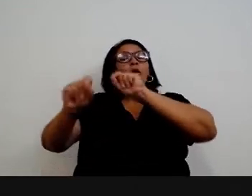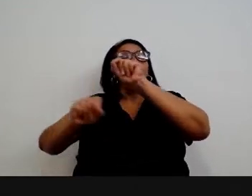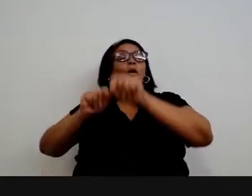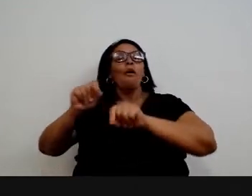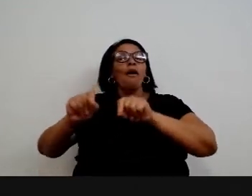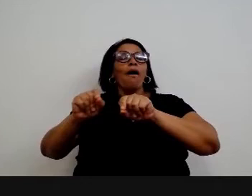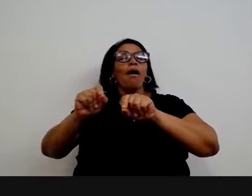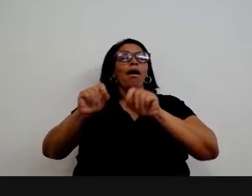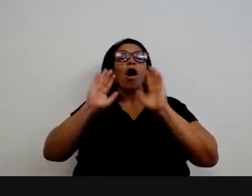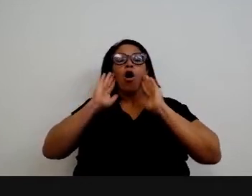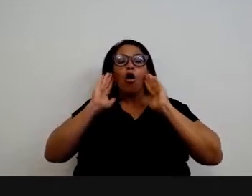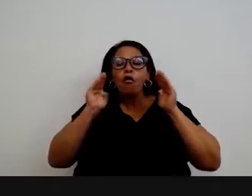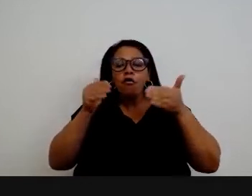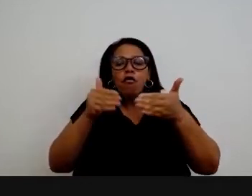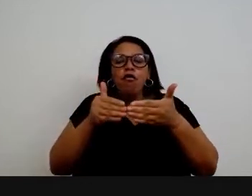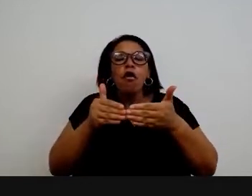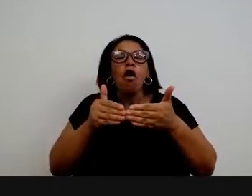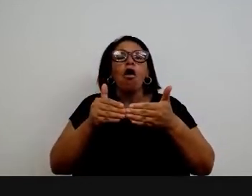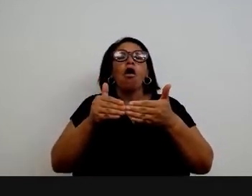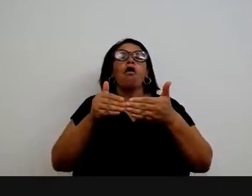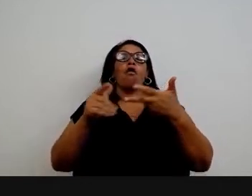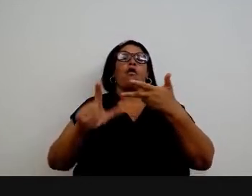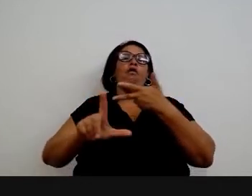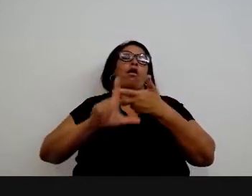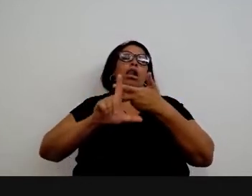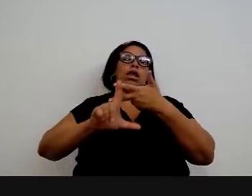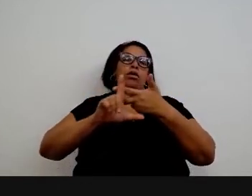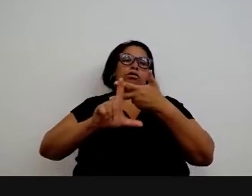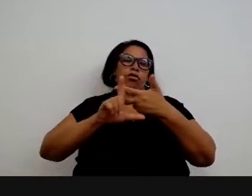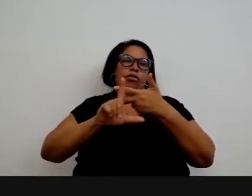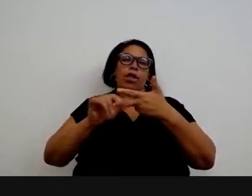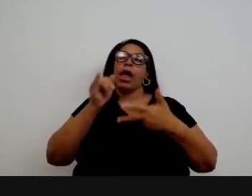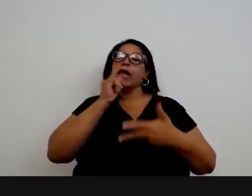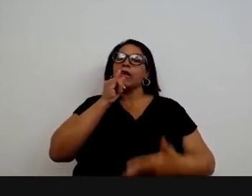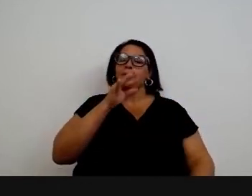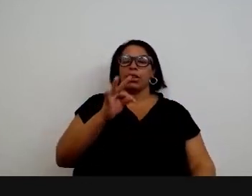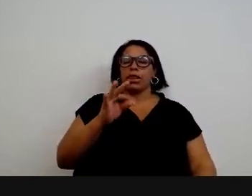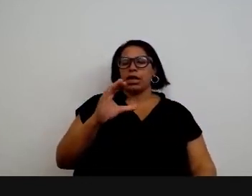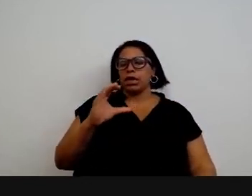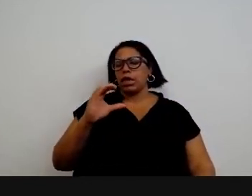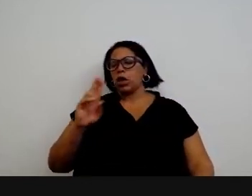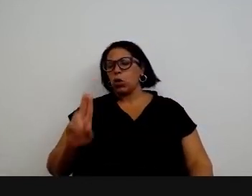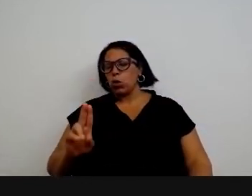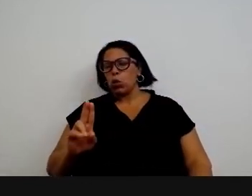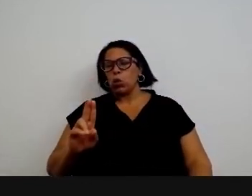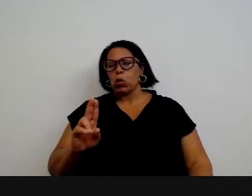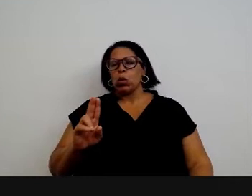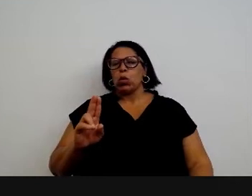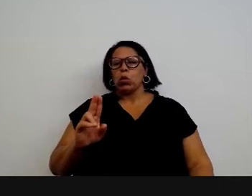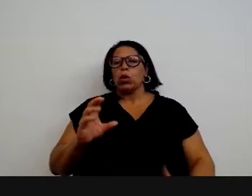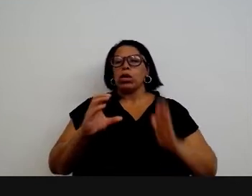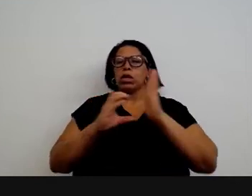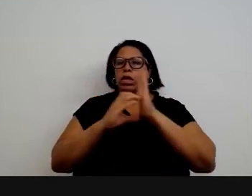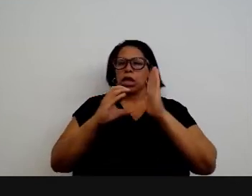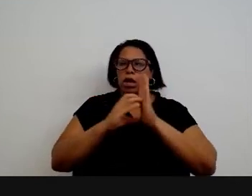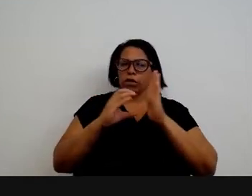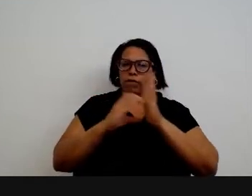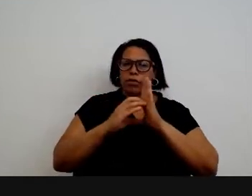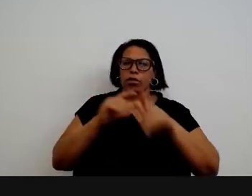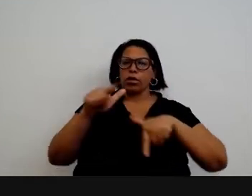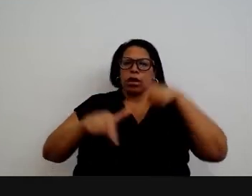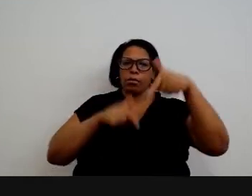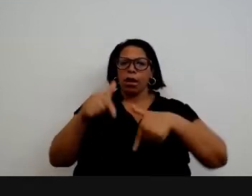diz respeito àquilo que elas fazem. Certamente o Tribunal Eleitoral, os colegas servidores públicos lá